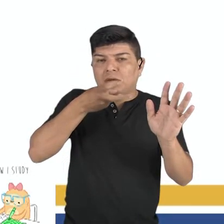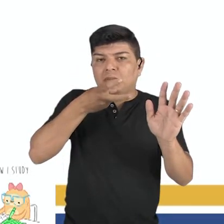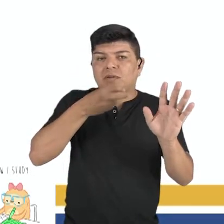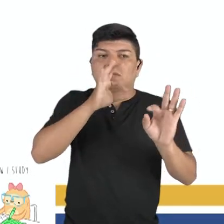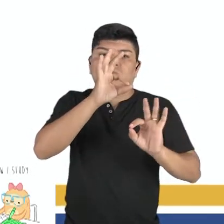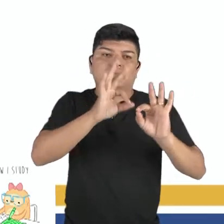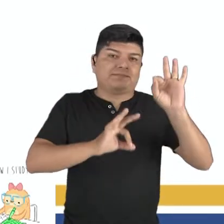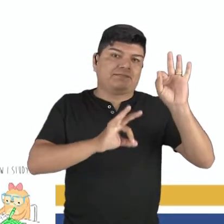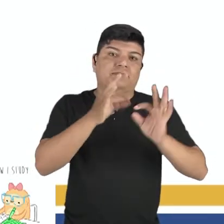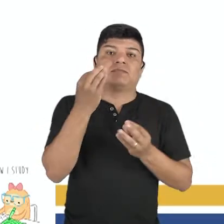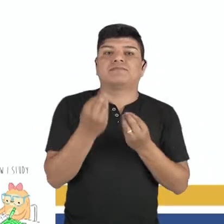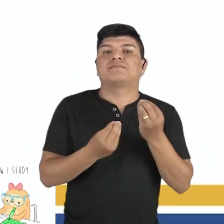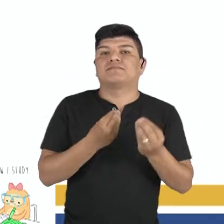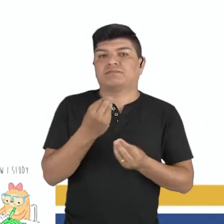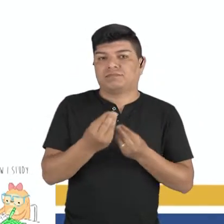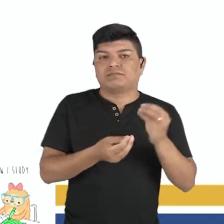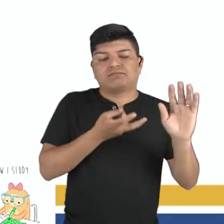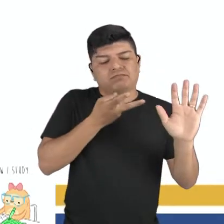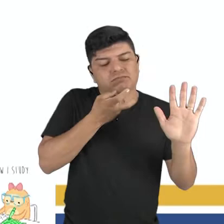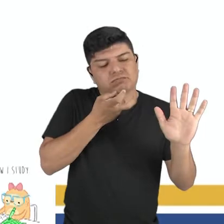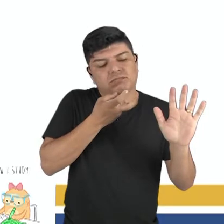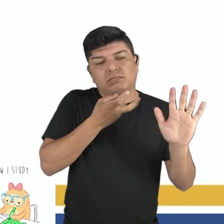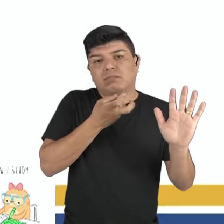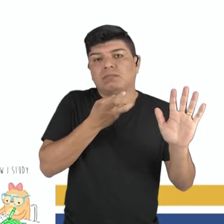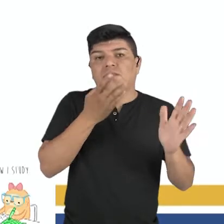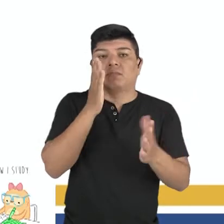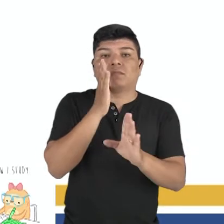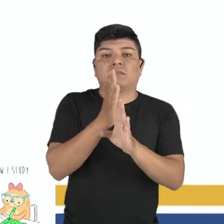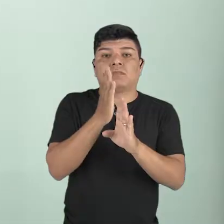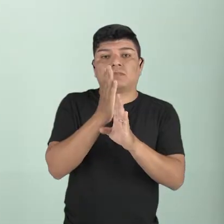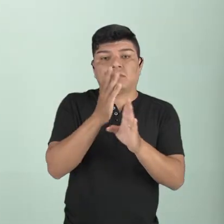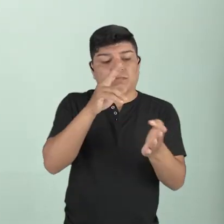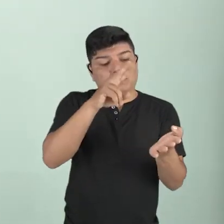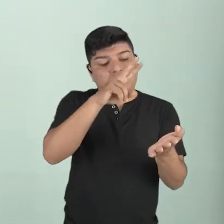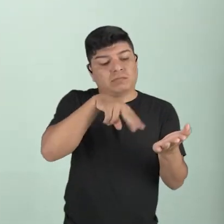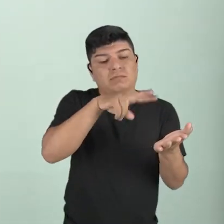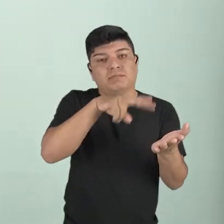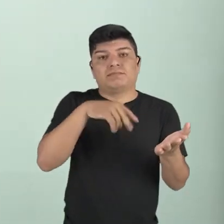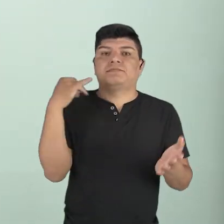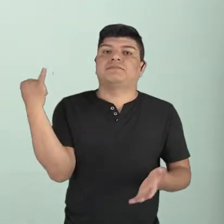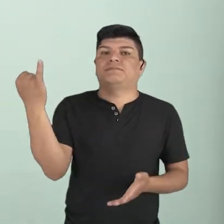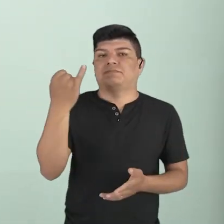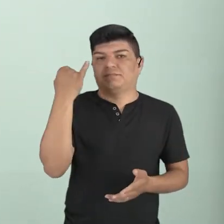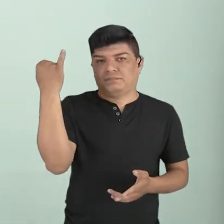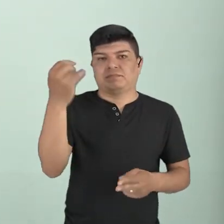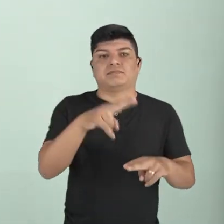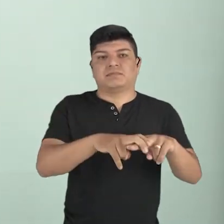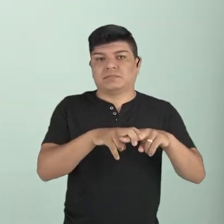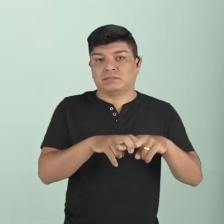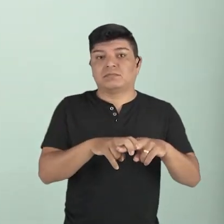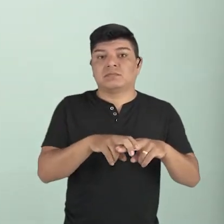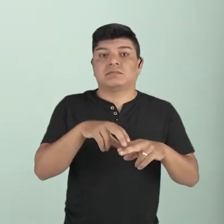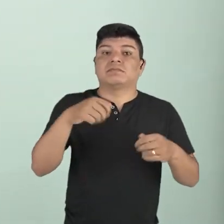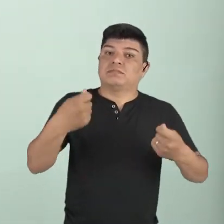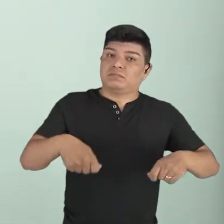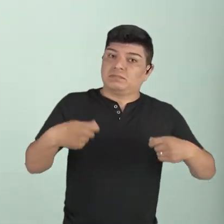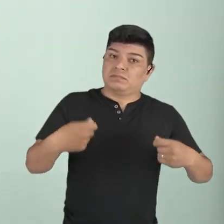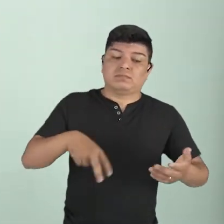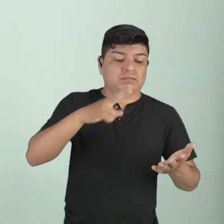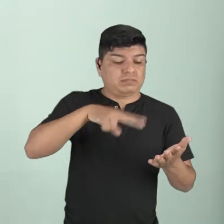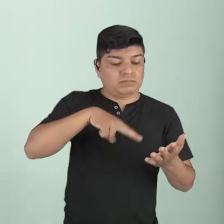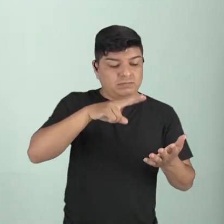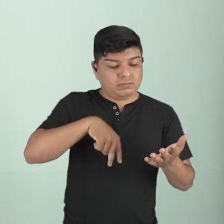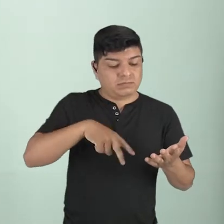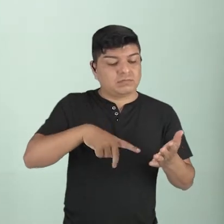está organizado. Como eu já disse, a leitura é importantíssima. Você precisa ler a primeira vez, aí